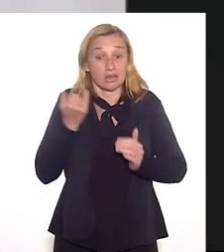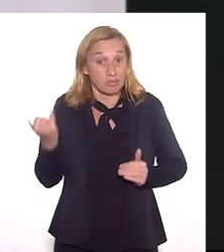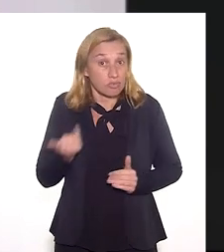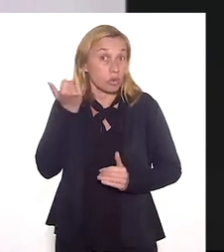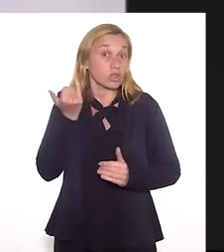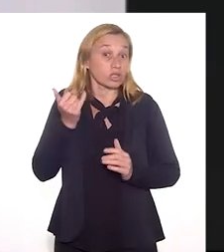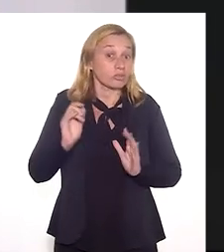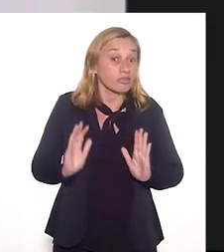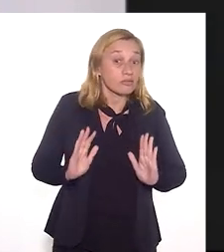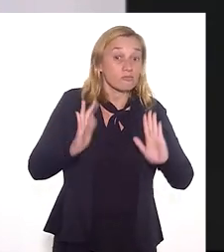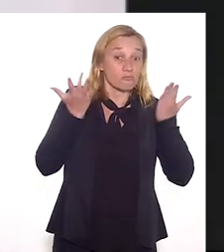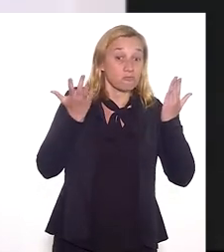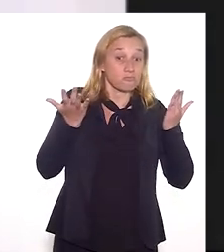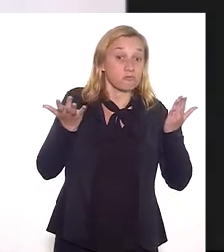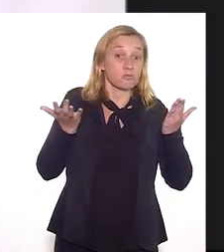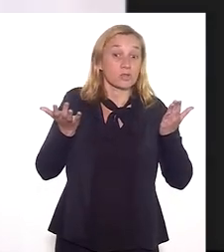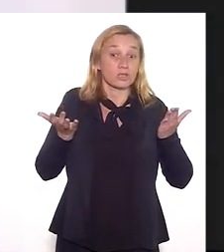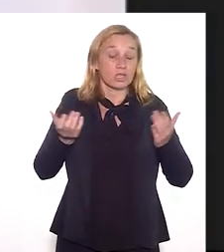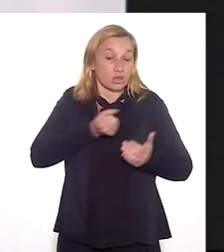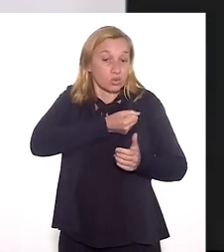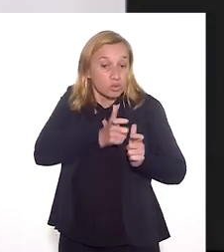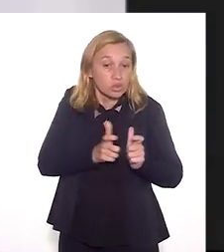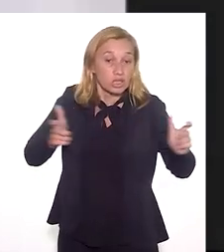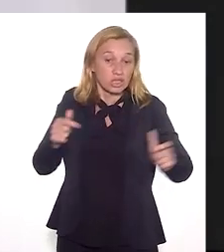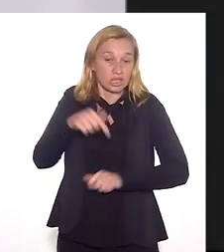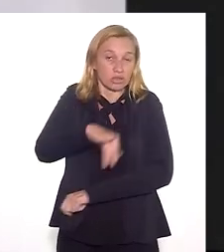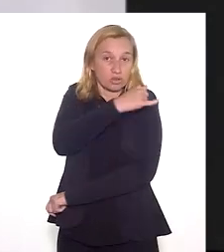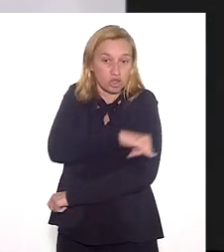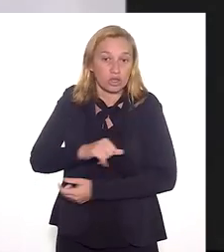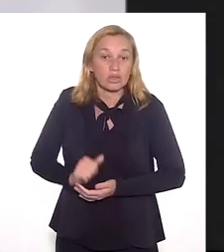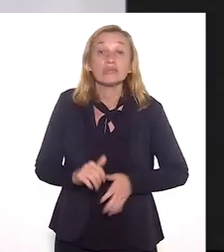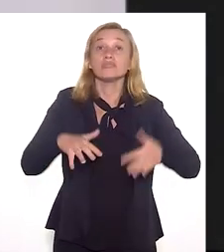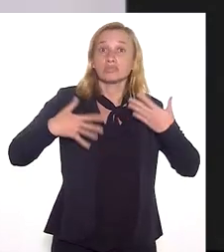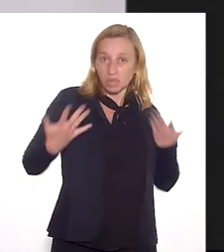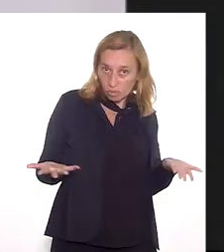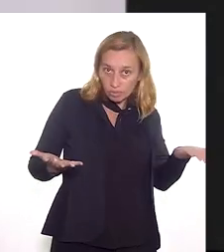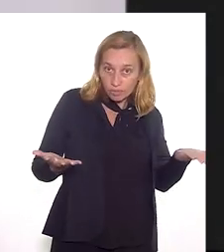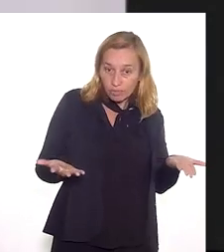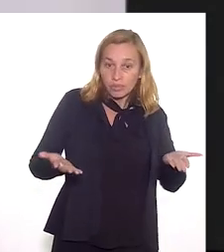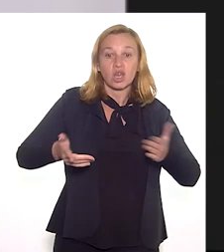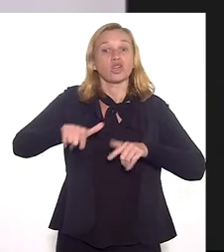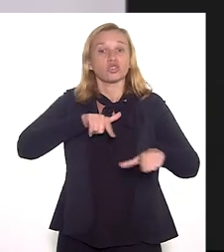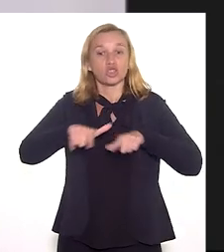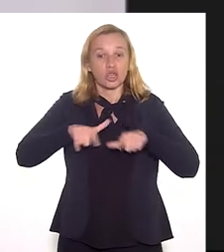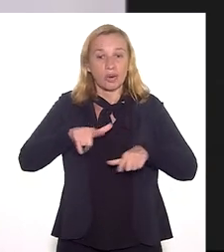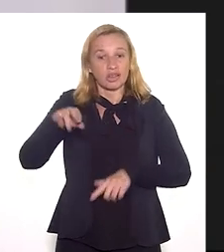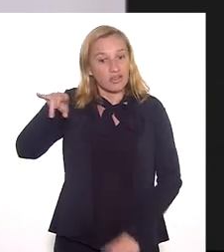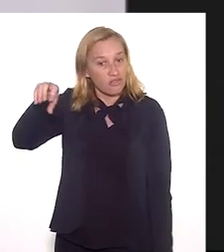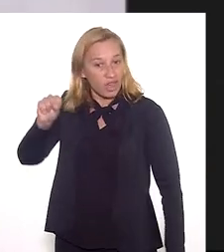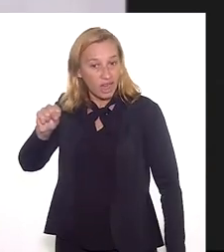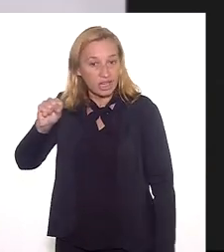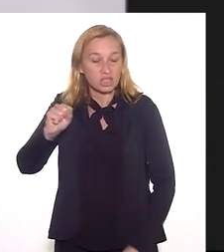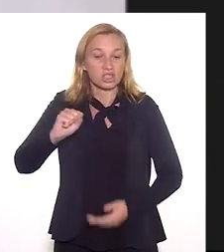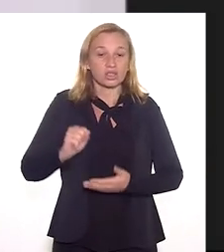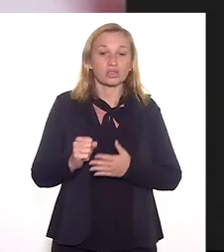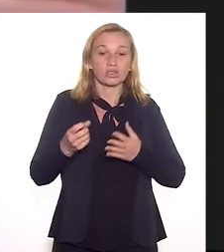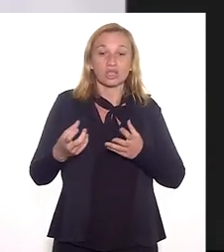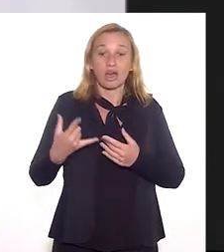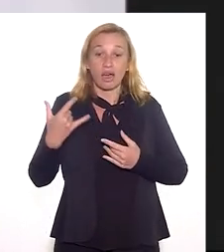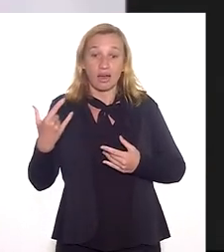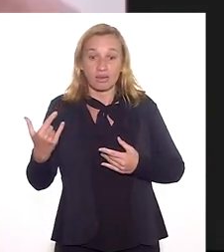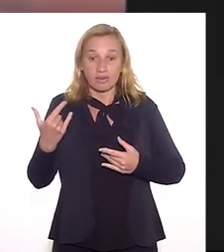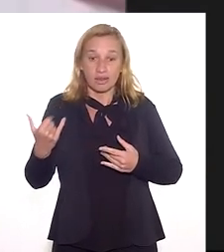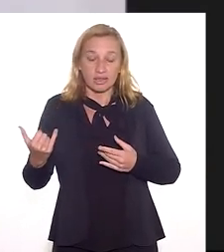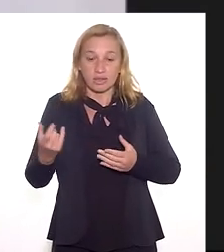parte financeira que seria necessário para fazer um evento desse porte aqui no Rio de Janeiro. Então, um dos trabalhos da Invest,